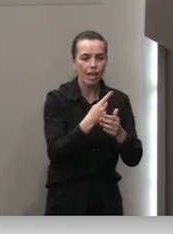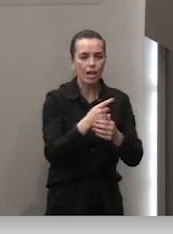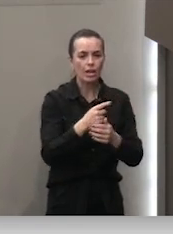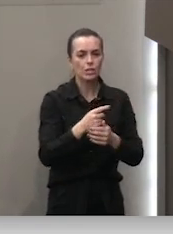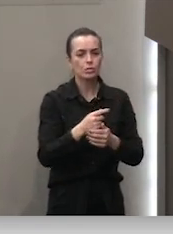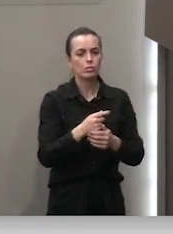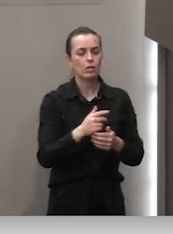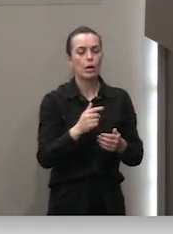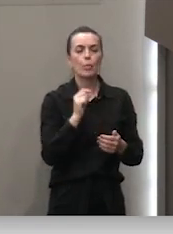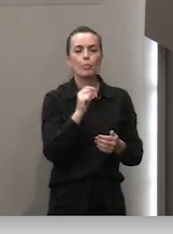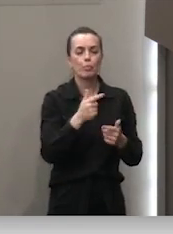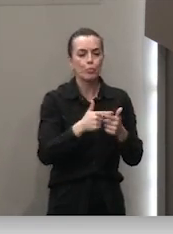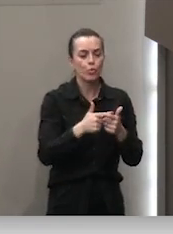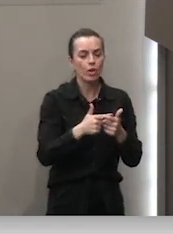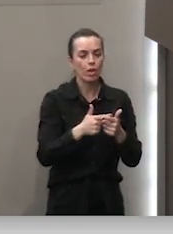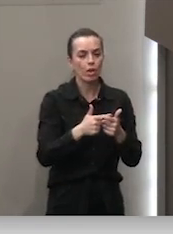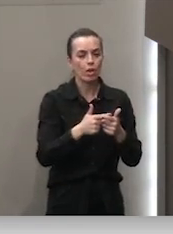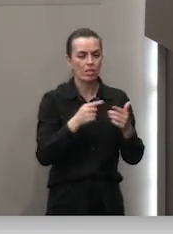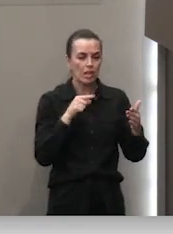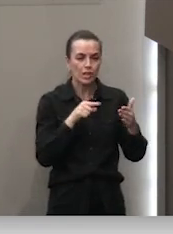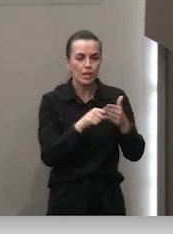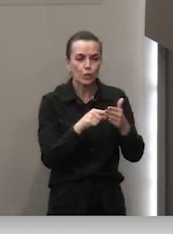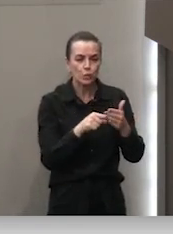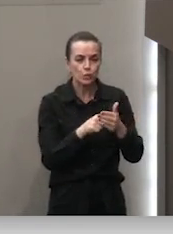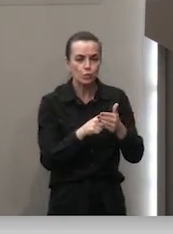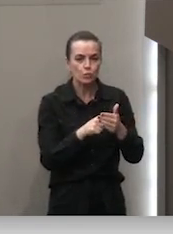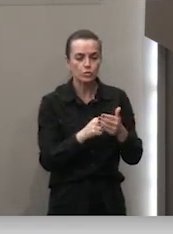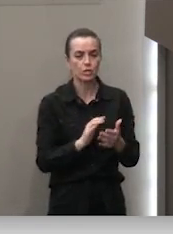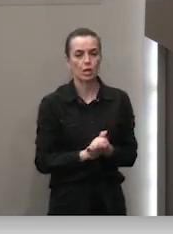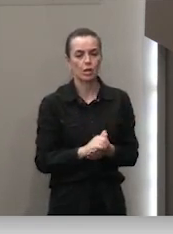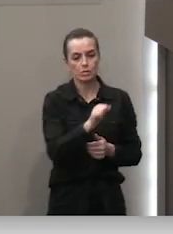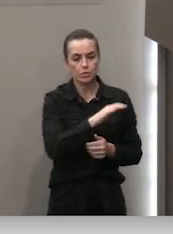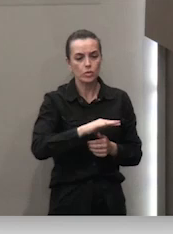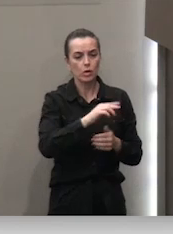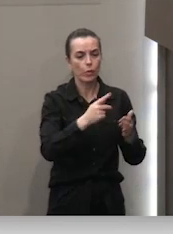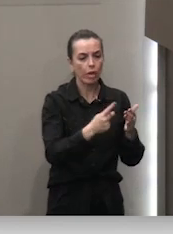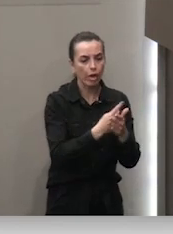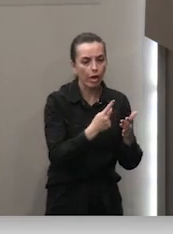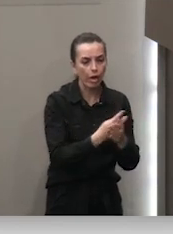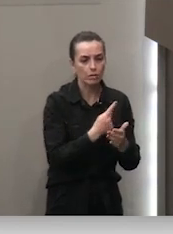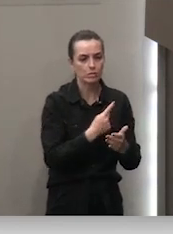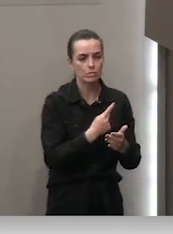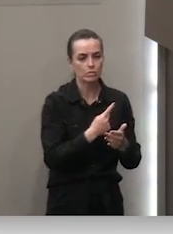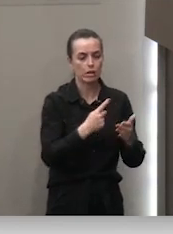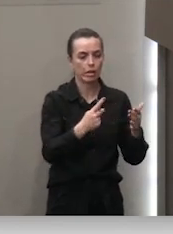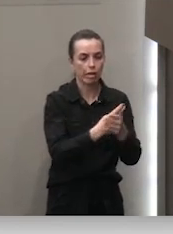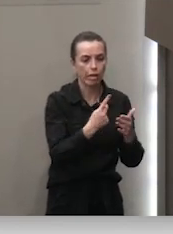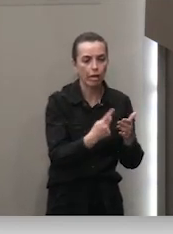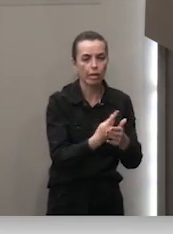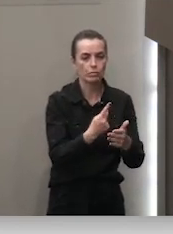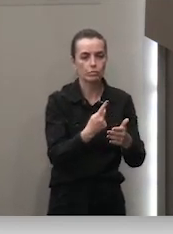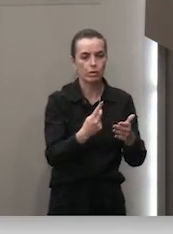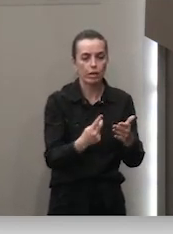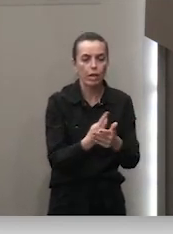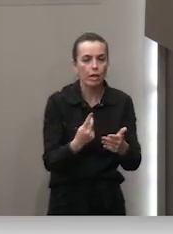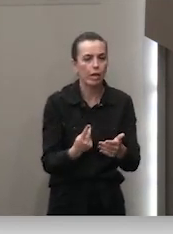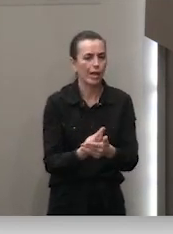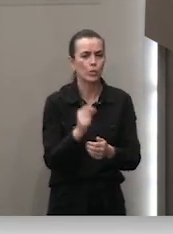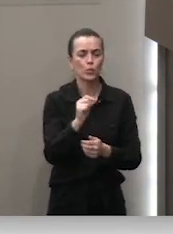sucessão de problemas e denúncias que nos chegam e que chegou ao ponto mais grave, que foi o caso do